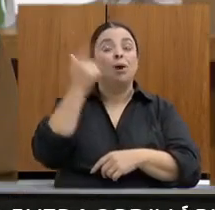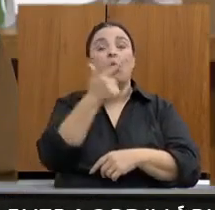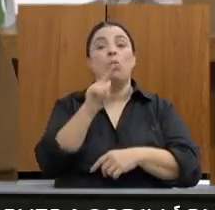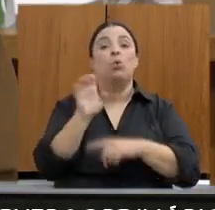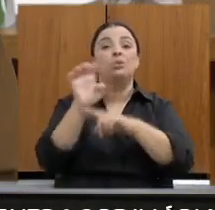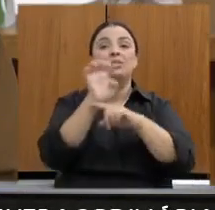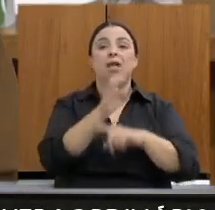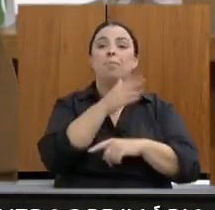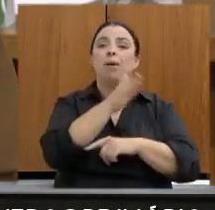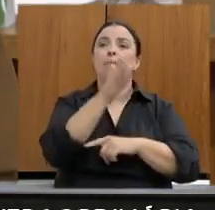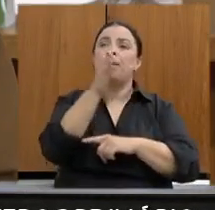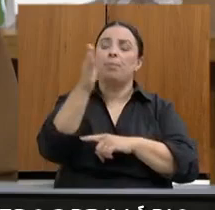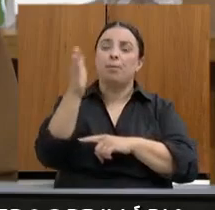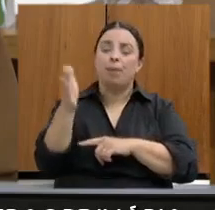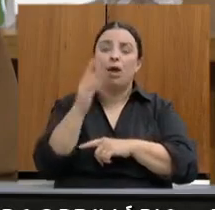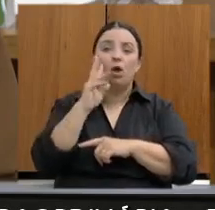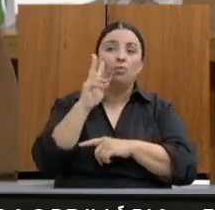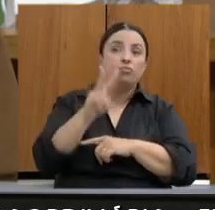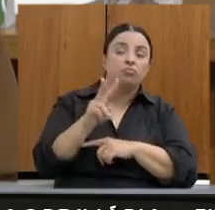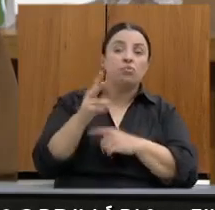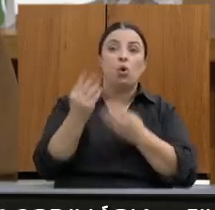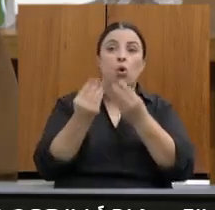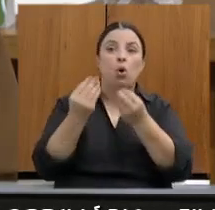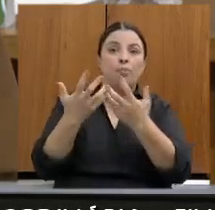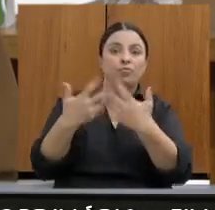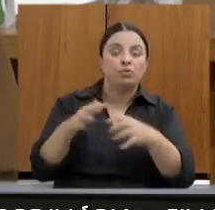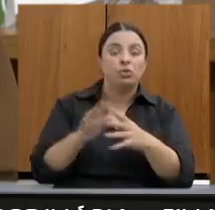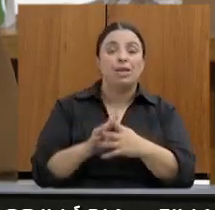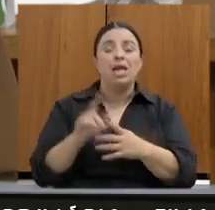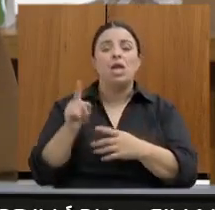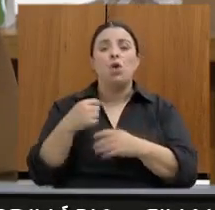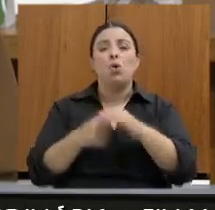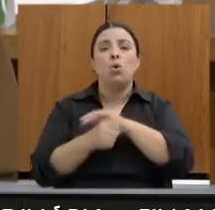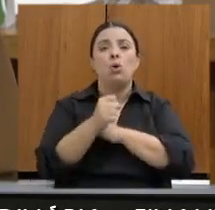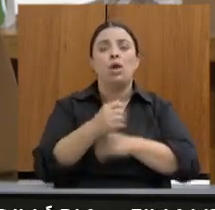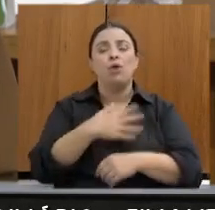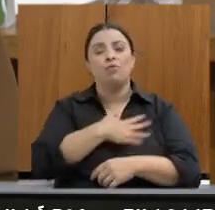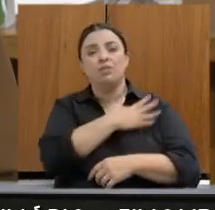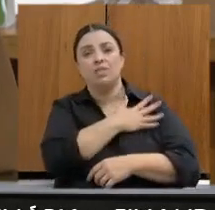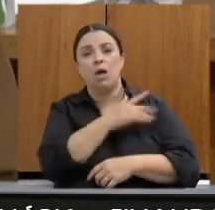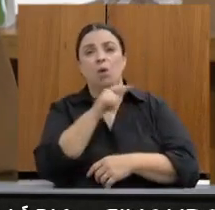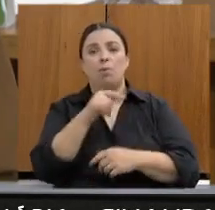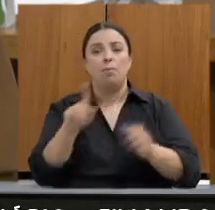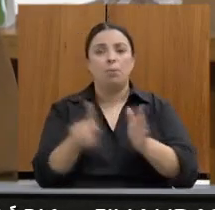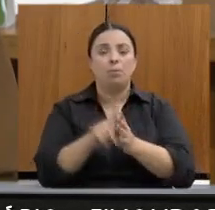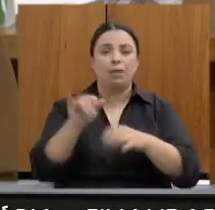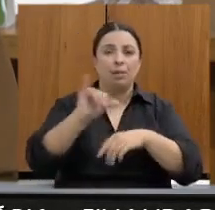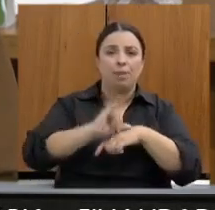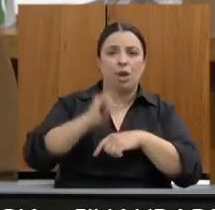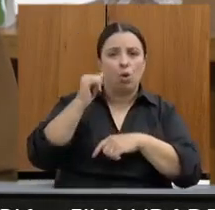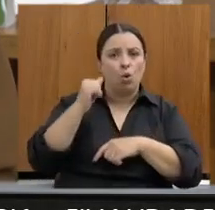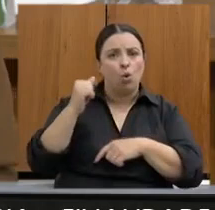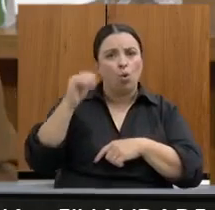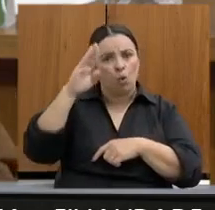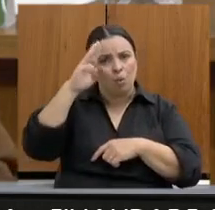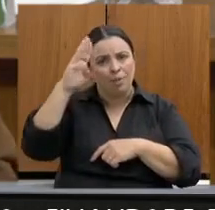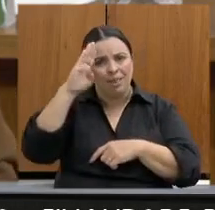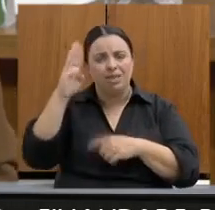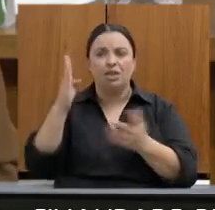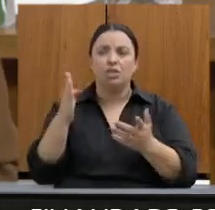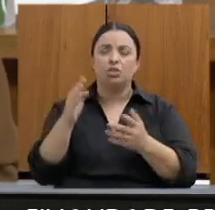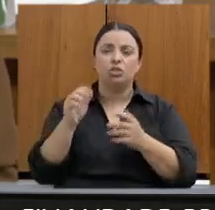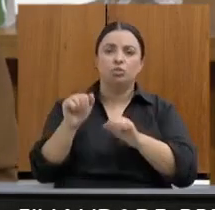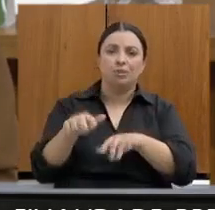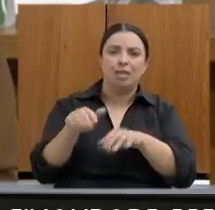outros estados eu coloquei oficial da capital oficial do interior Comandante de Batalhão comandado de de unidades